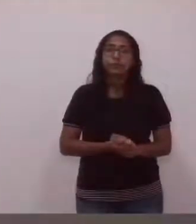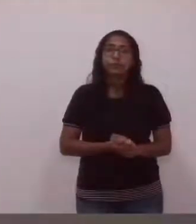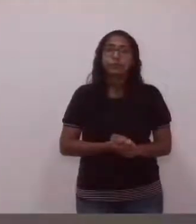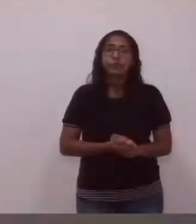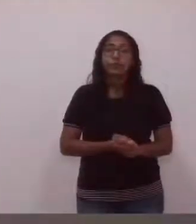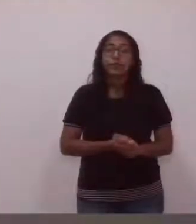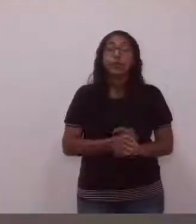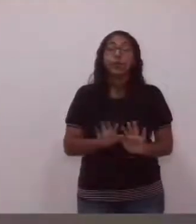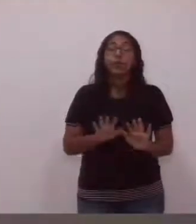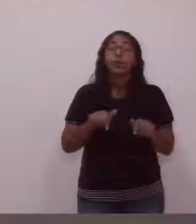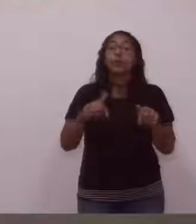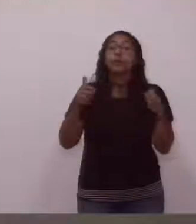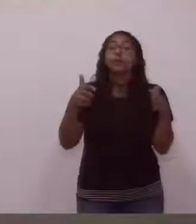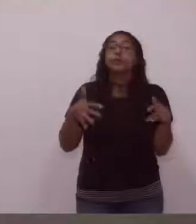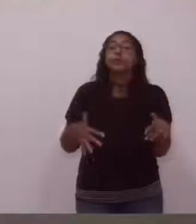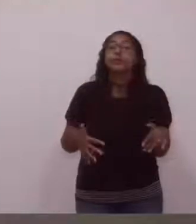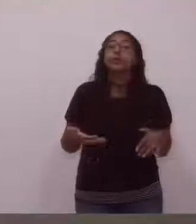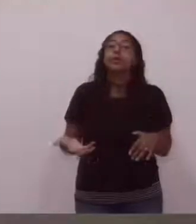queremos colocar aqui, que